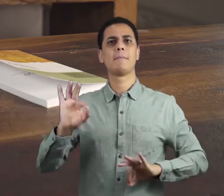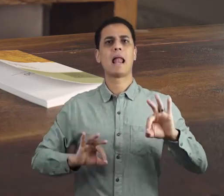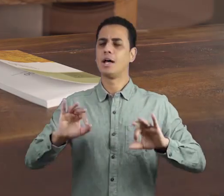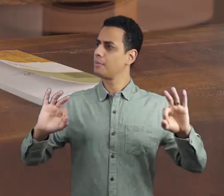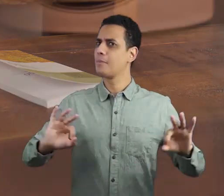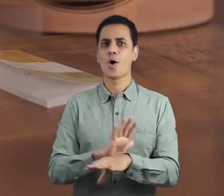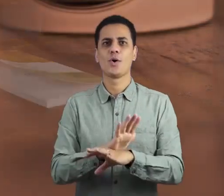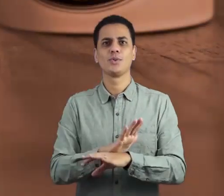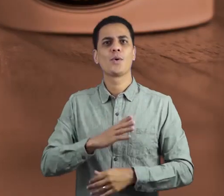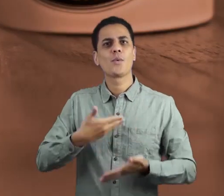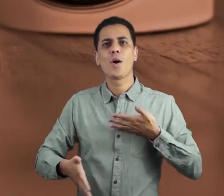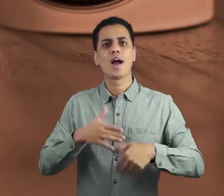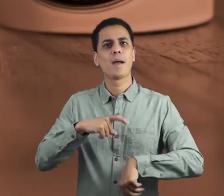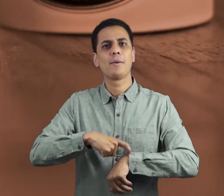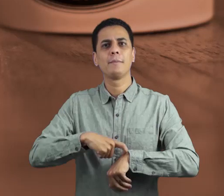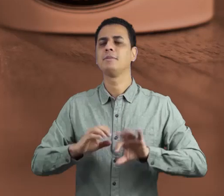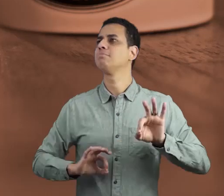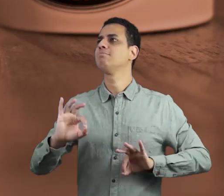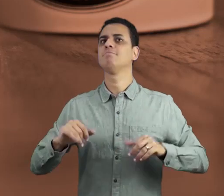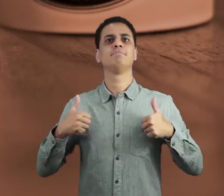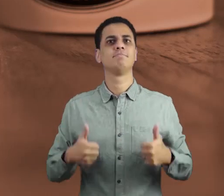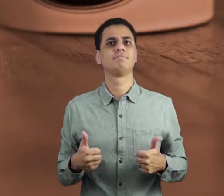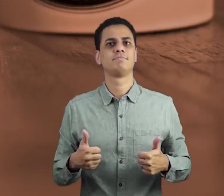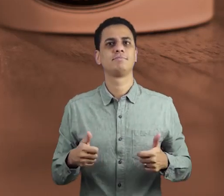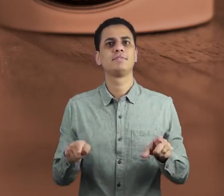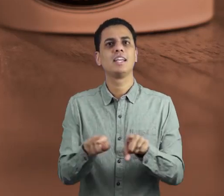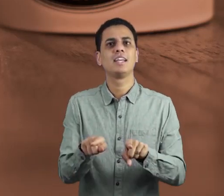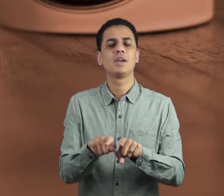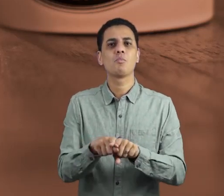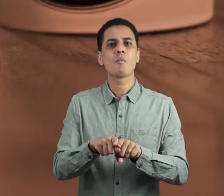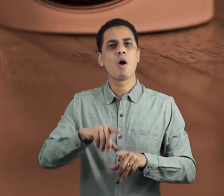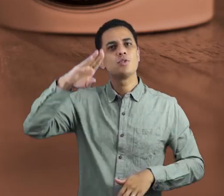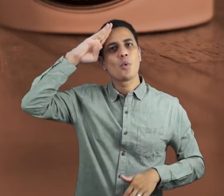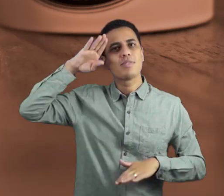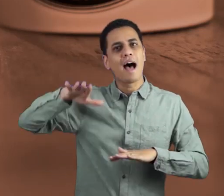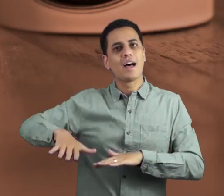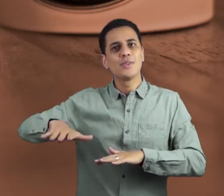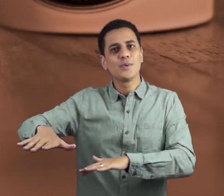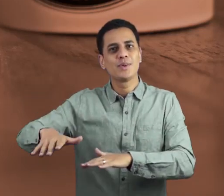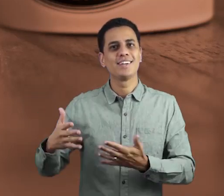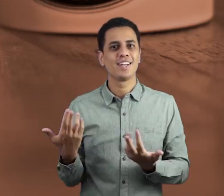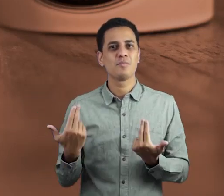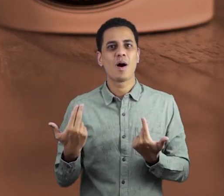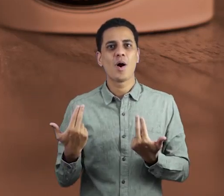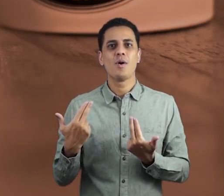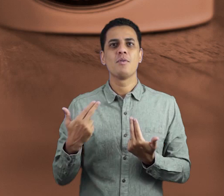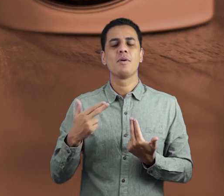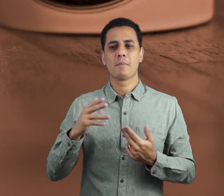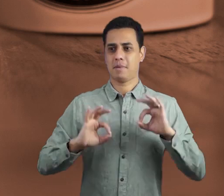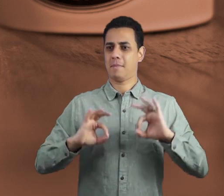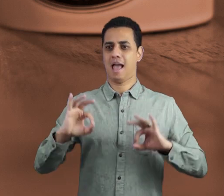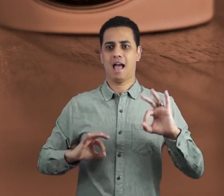diz, pronto a repartir. Dessa forma, eles acumularão um tesouro para si mesmo, um firme fundamento para a era que há de